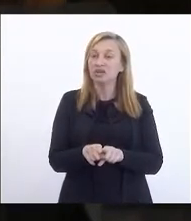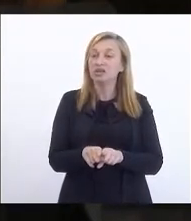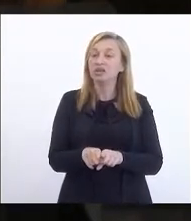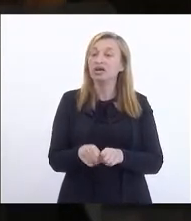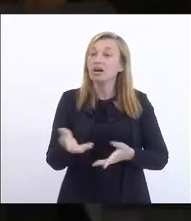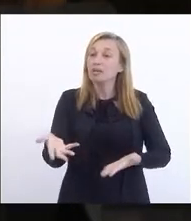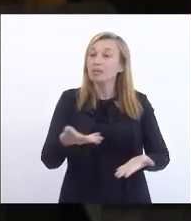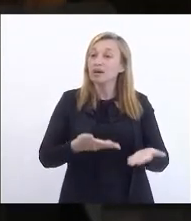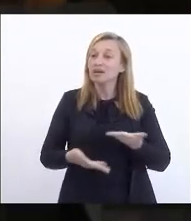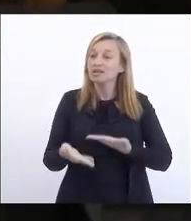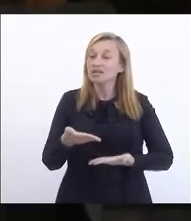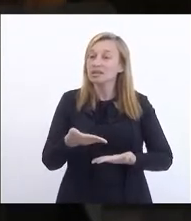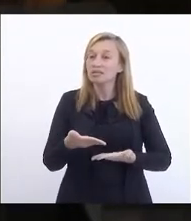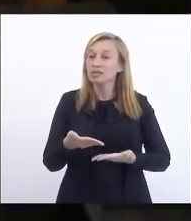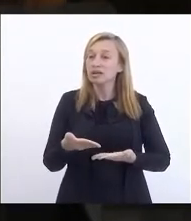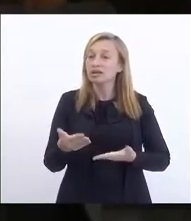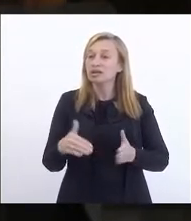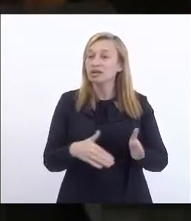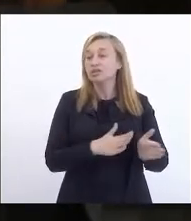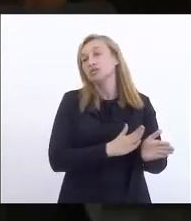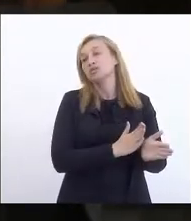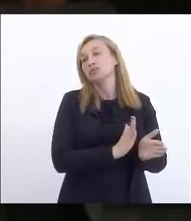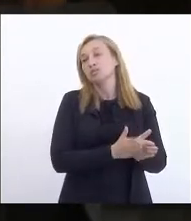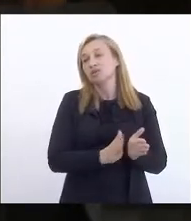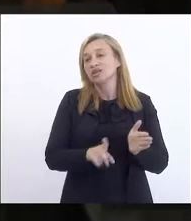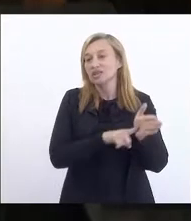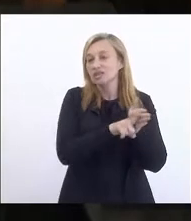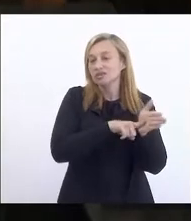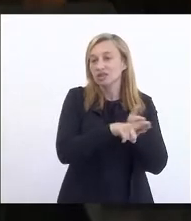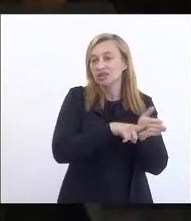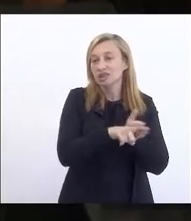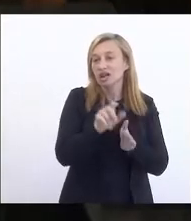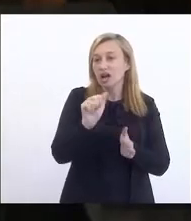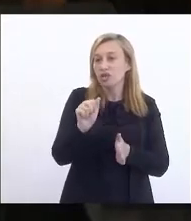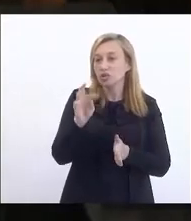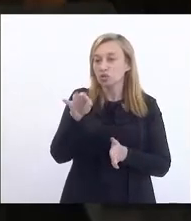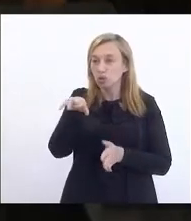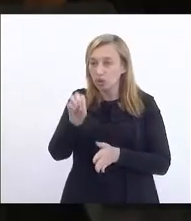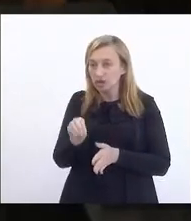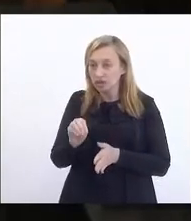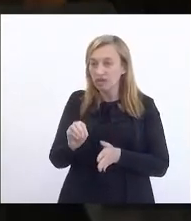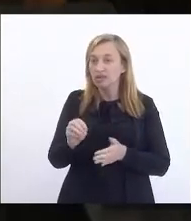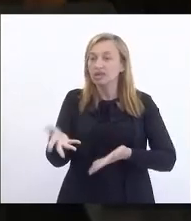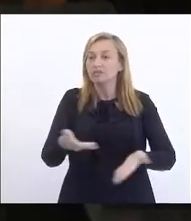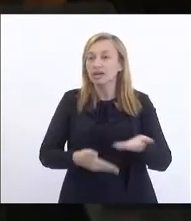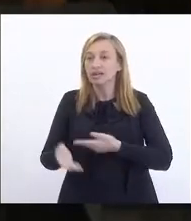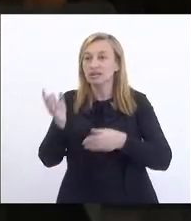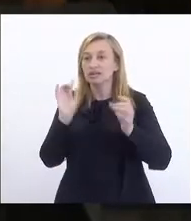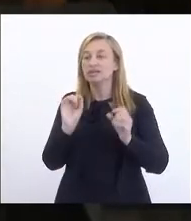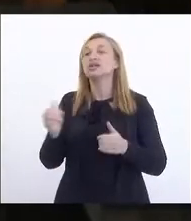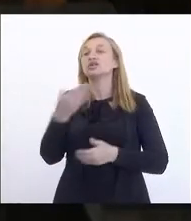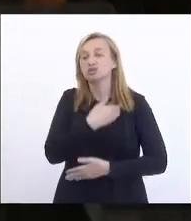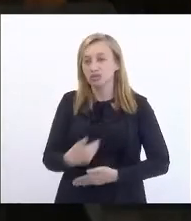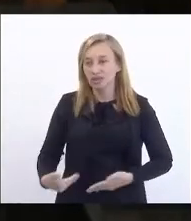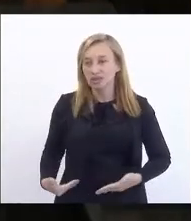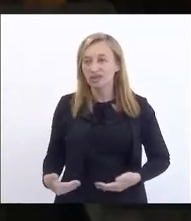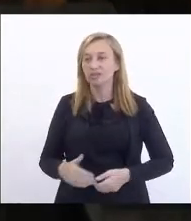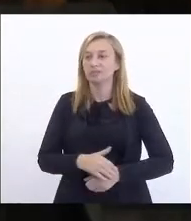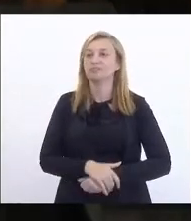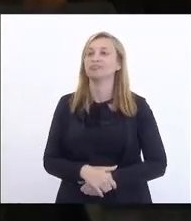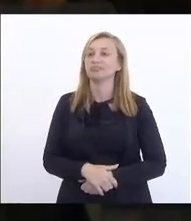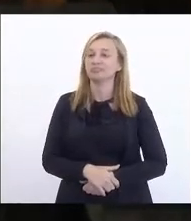do processo de fiscalização e auditoria das participações governamentais.